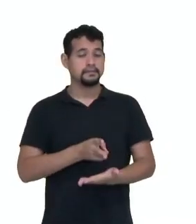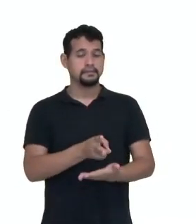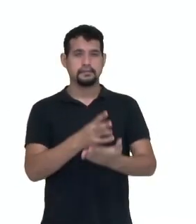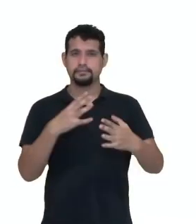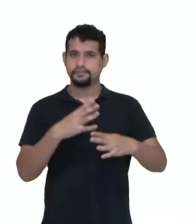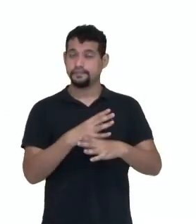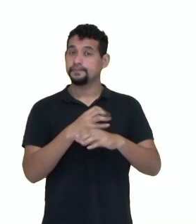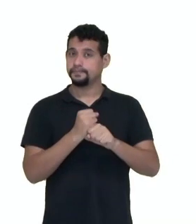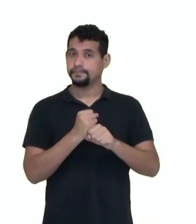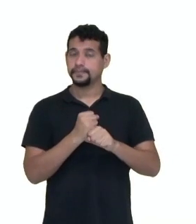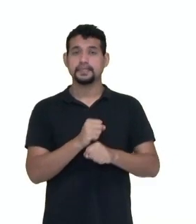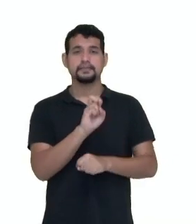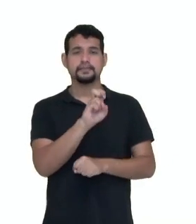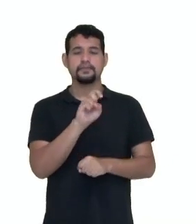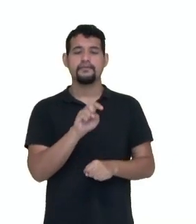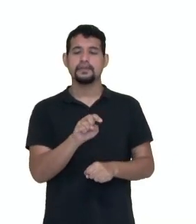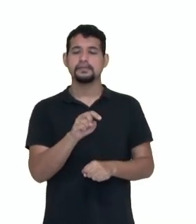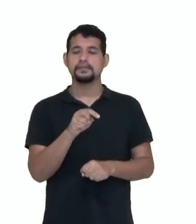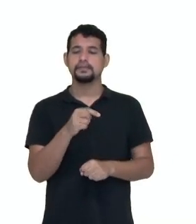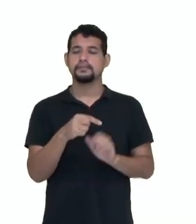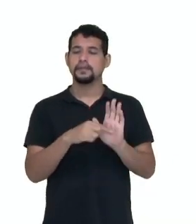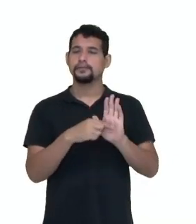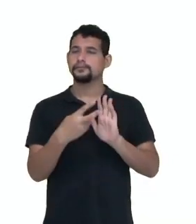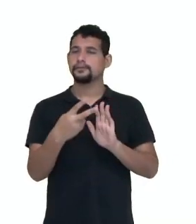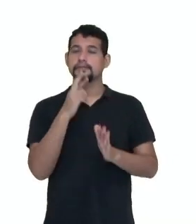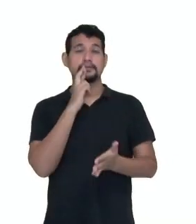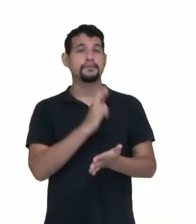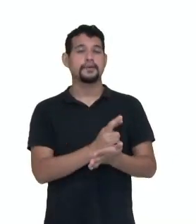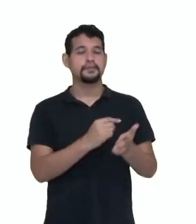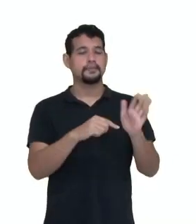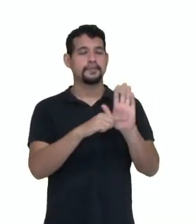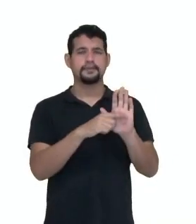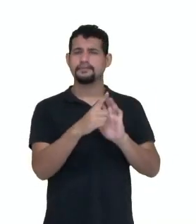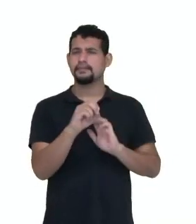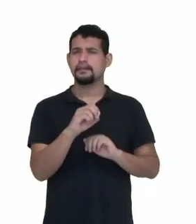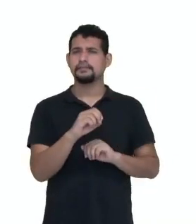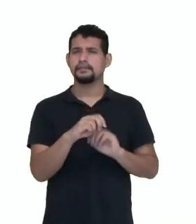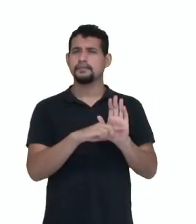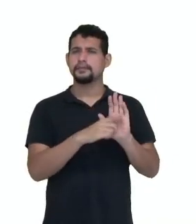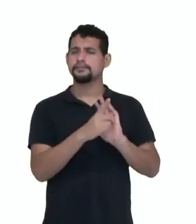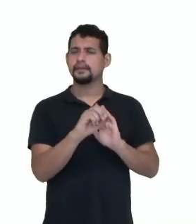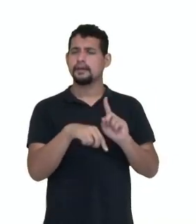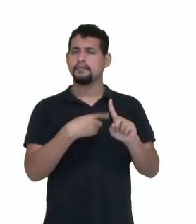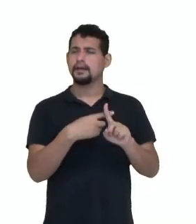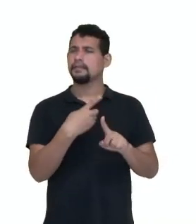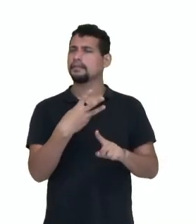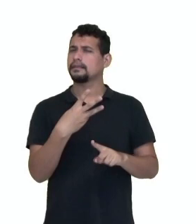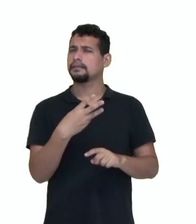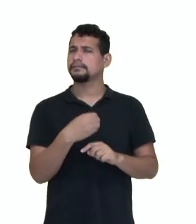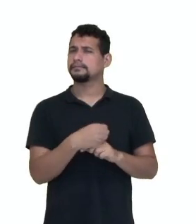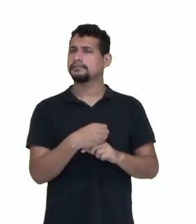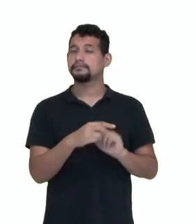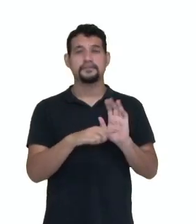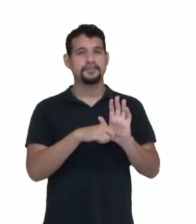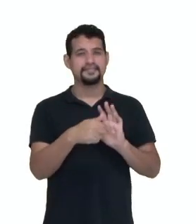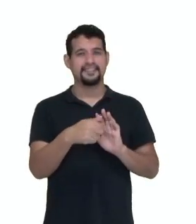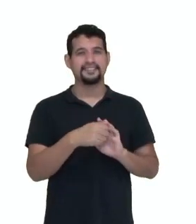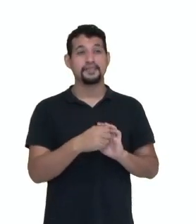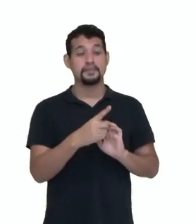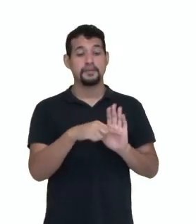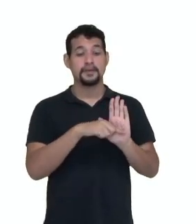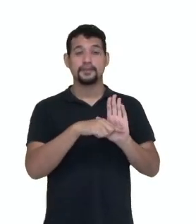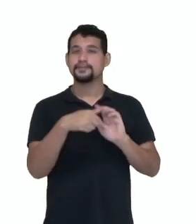multiplicação. 5 vezes menos 2, menos 10. Menos 10 com mais 3, menos 7. Então, menos 7 é a